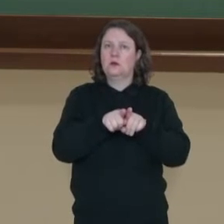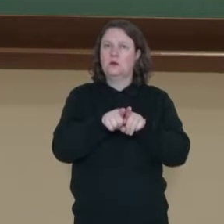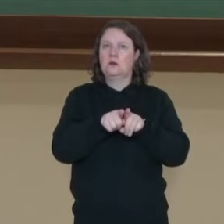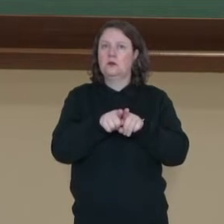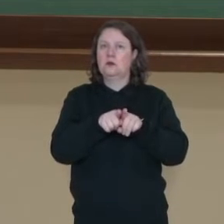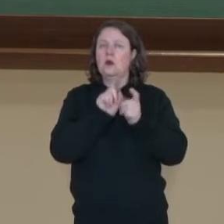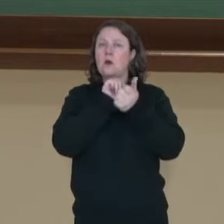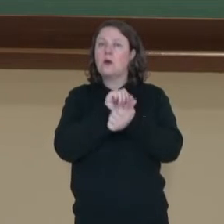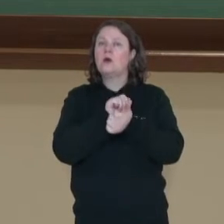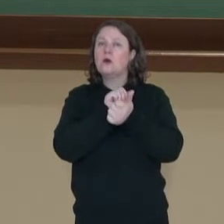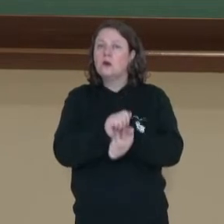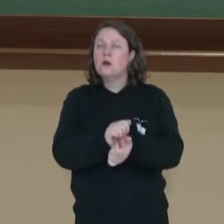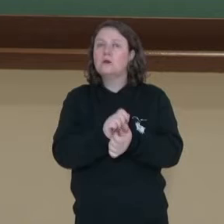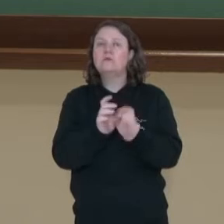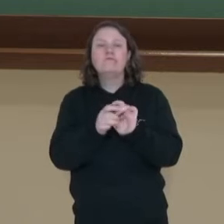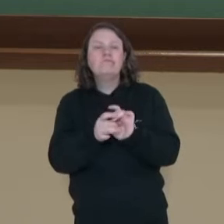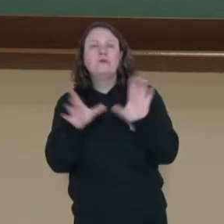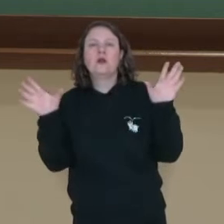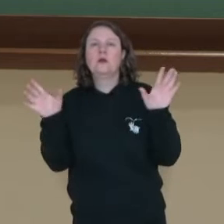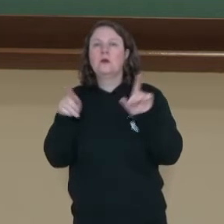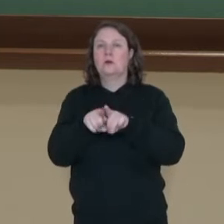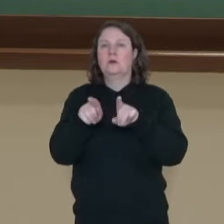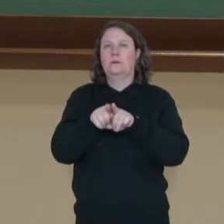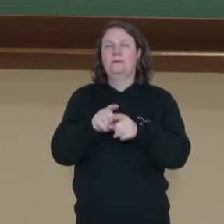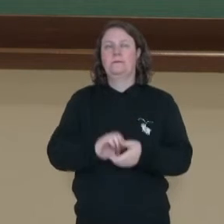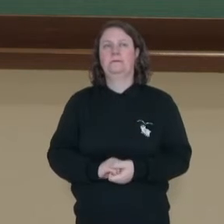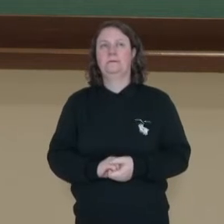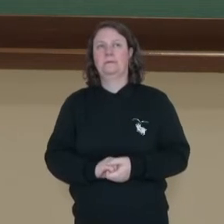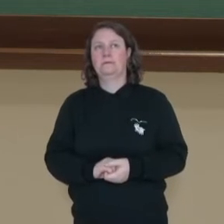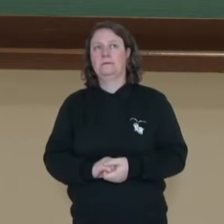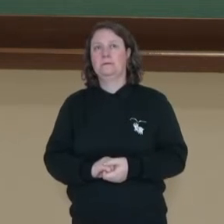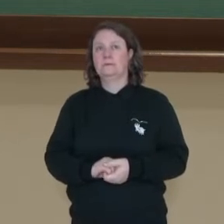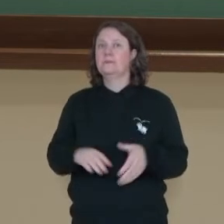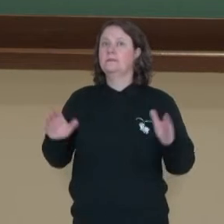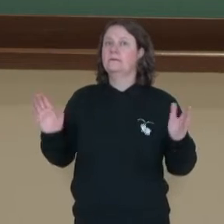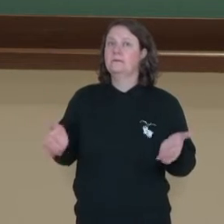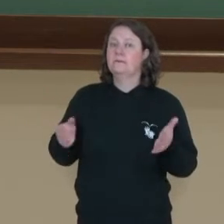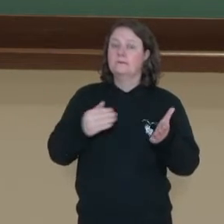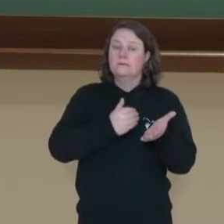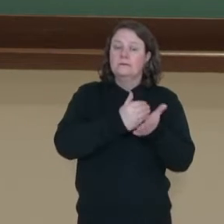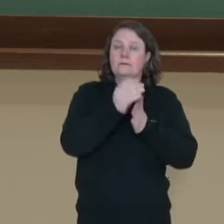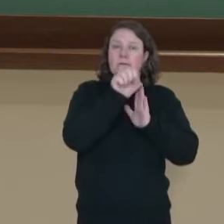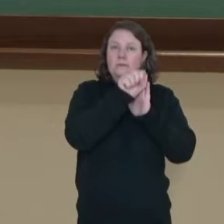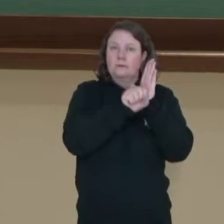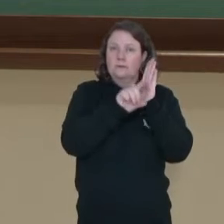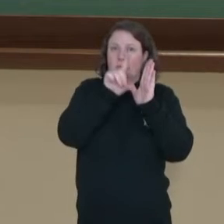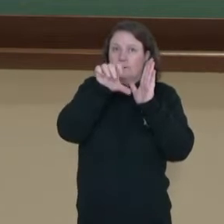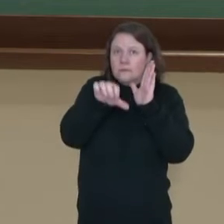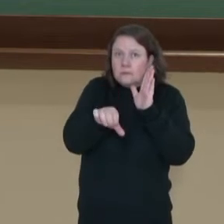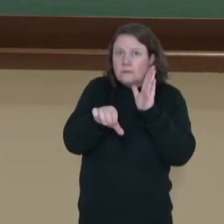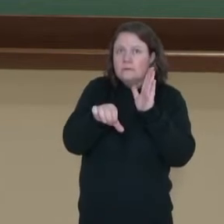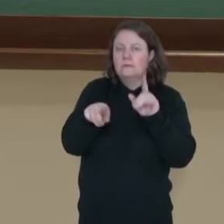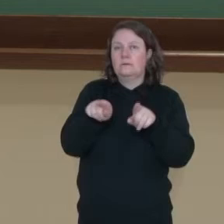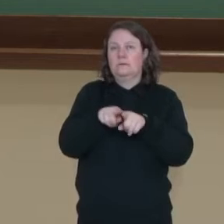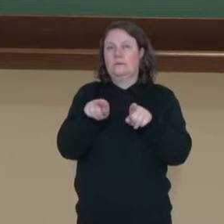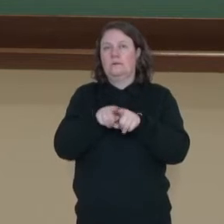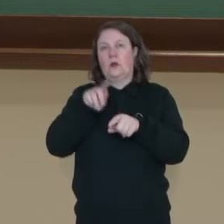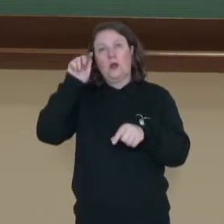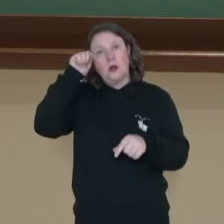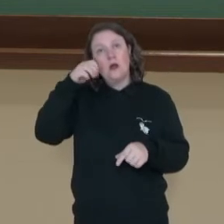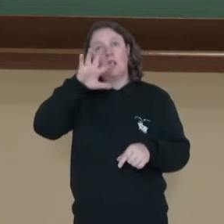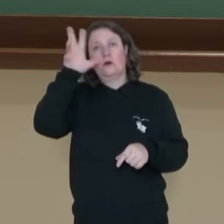para mão de obra livre e imigrante. Nesse momento, né, início do século XIX, a utilização da mão de obra de